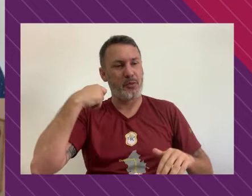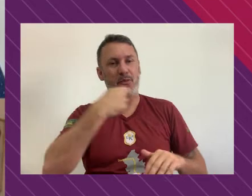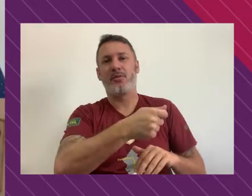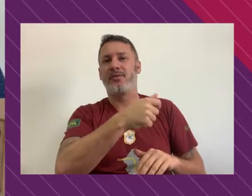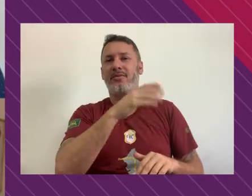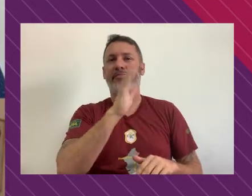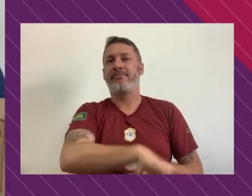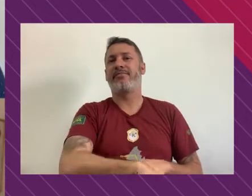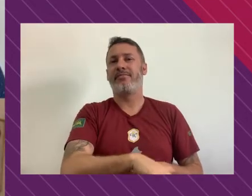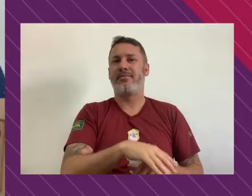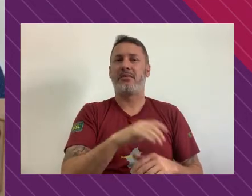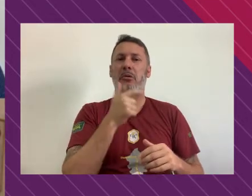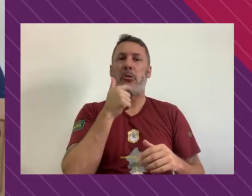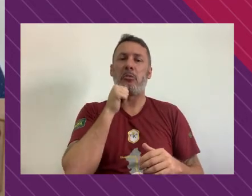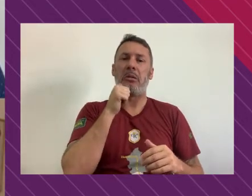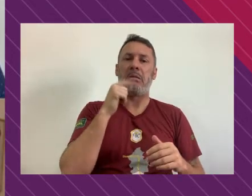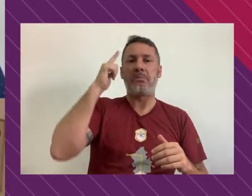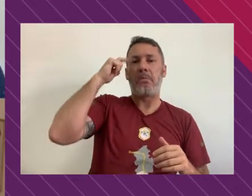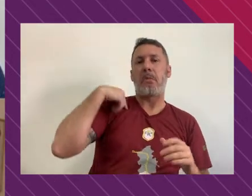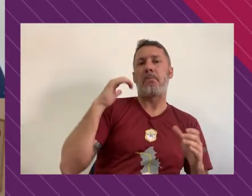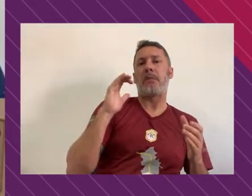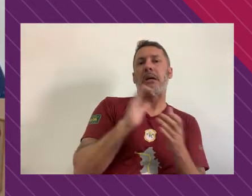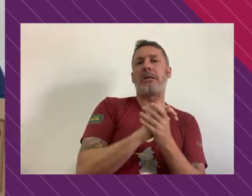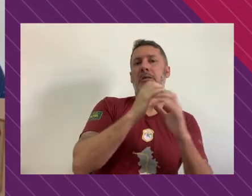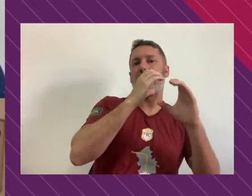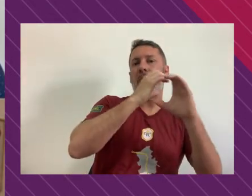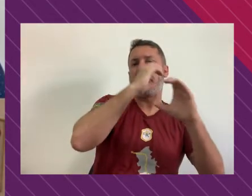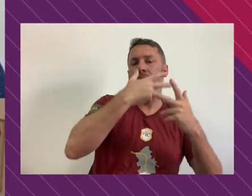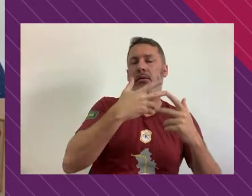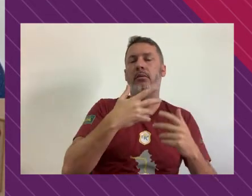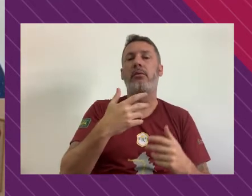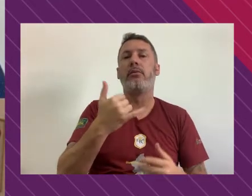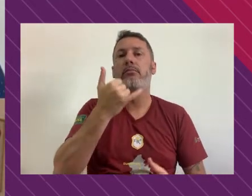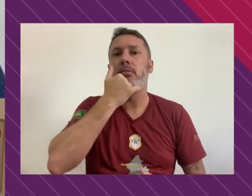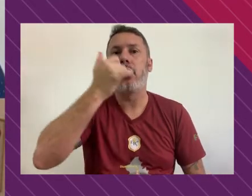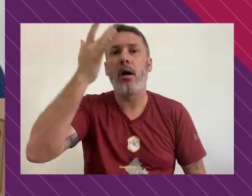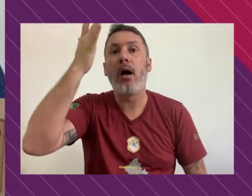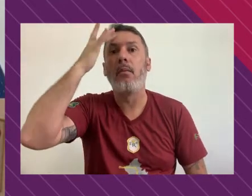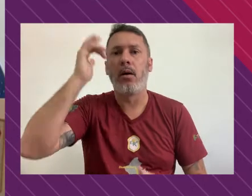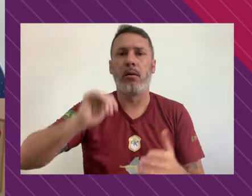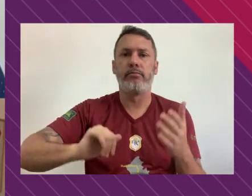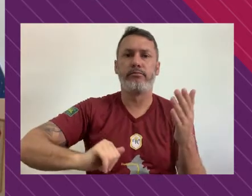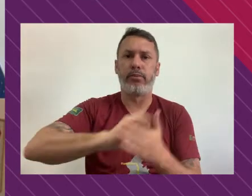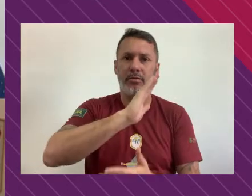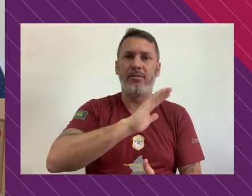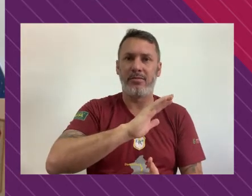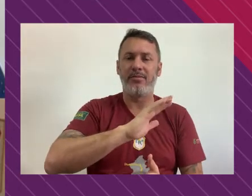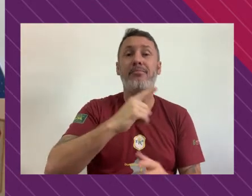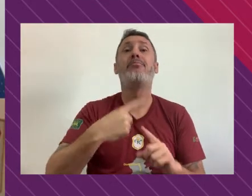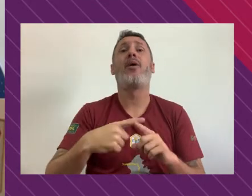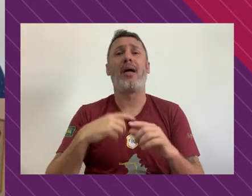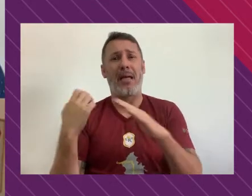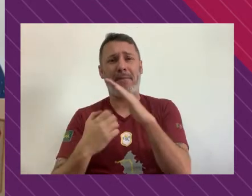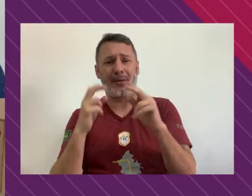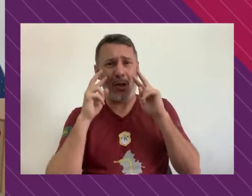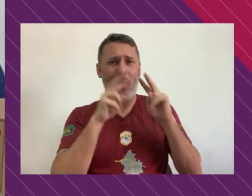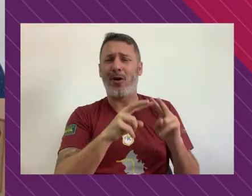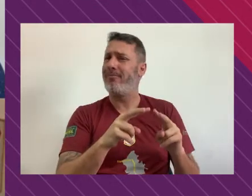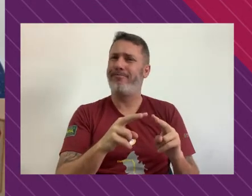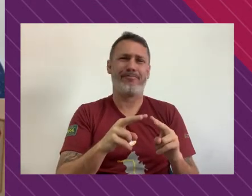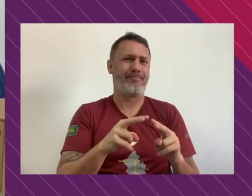maior que a do companheiro, marido, amigo dela, não sei. Mas ela perdeu o emprego. Ela perdeu o emprego. Ela perdeu o emprego porque as empresas hoje têm